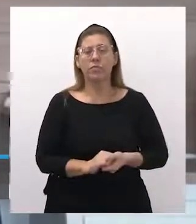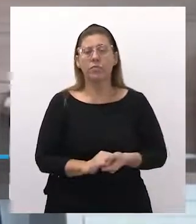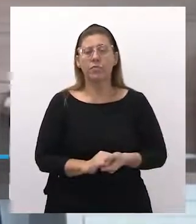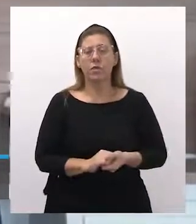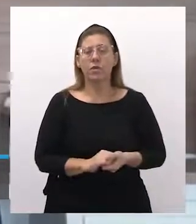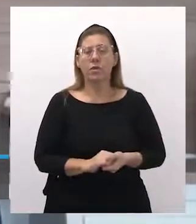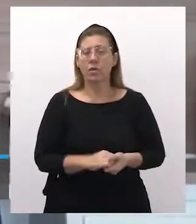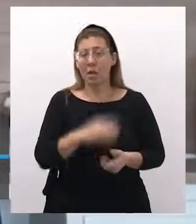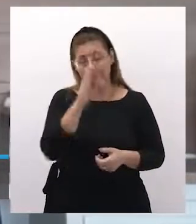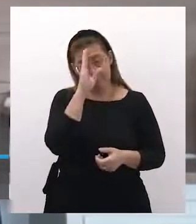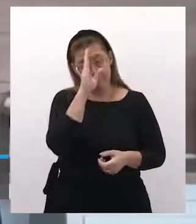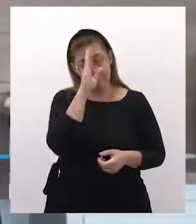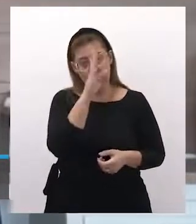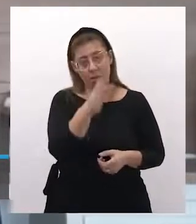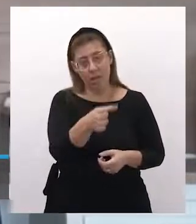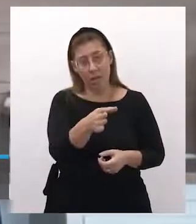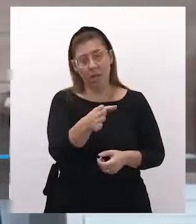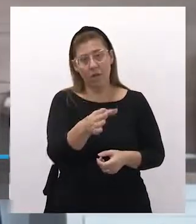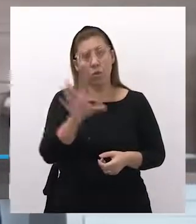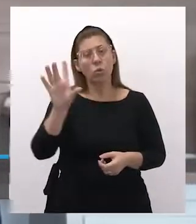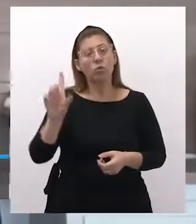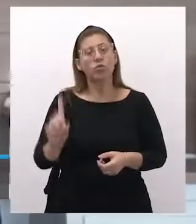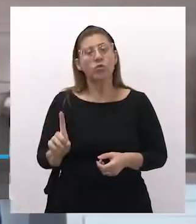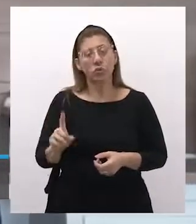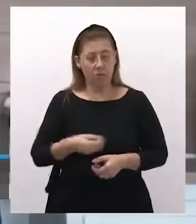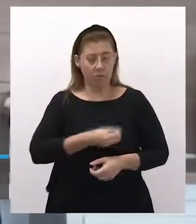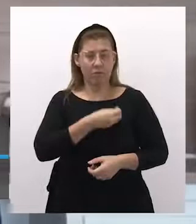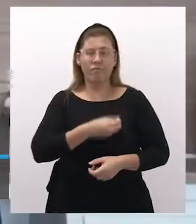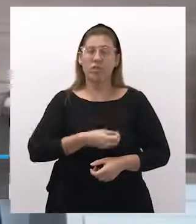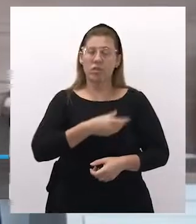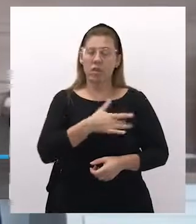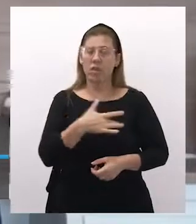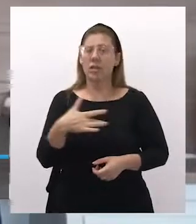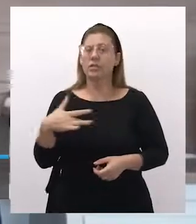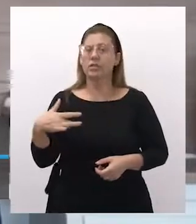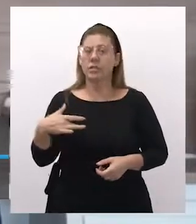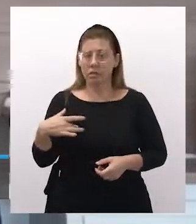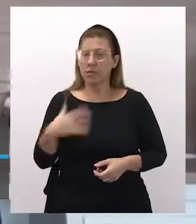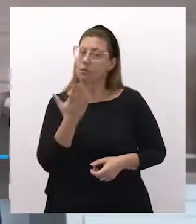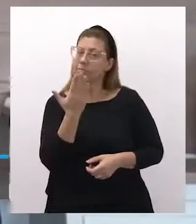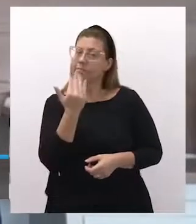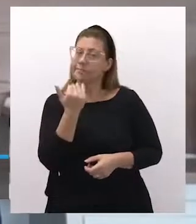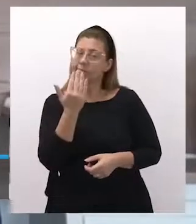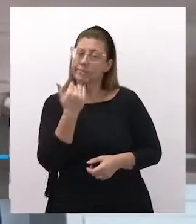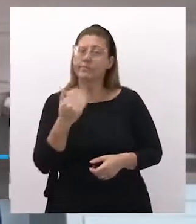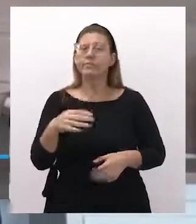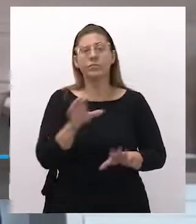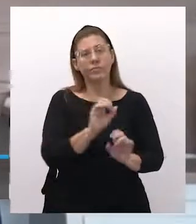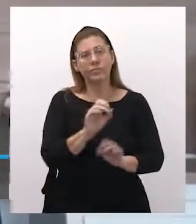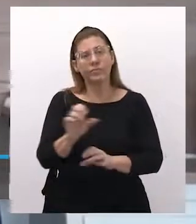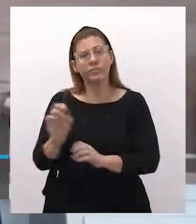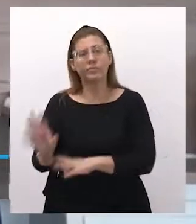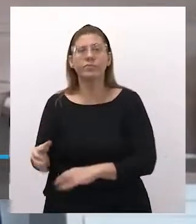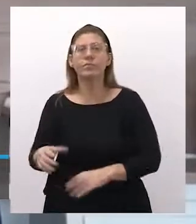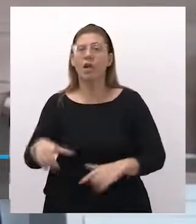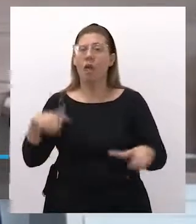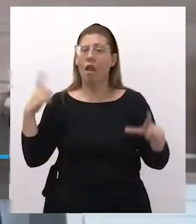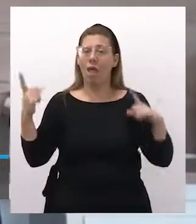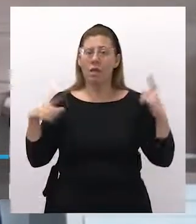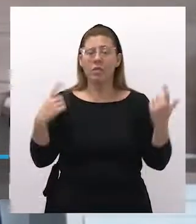absoluta prioridade, o direito à vida, à saúde, à alimentação, à educação, ao lazer,